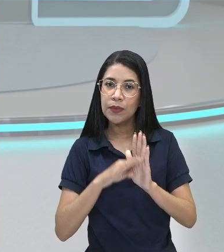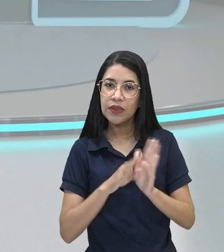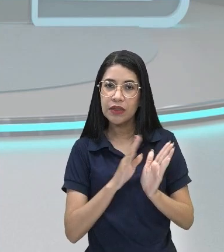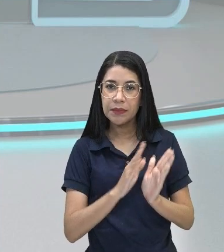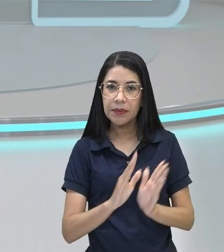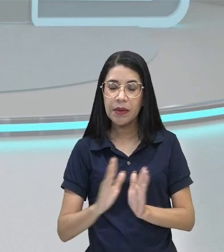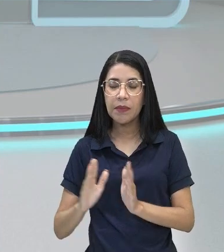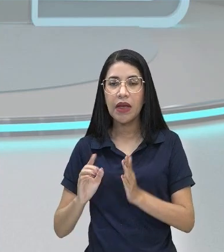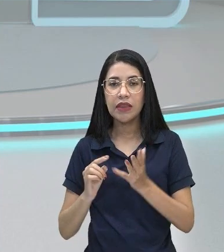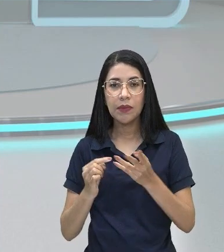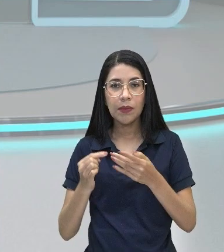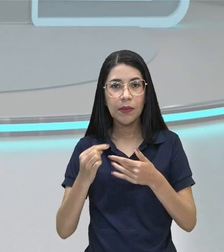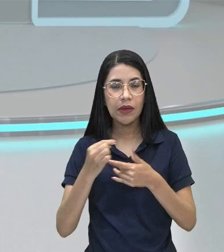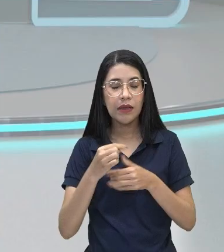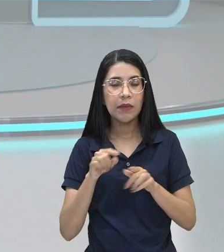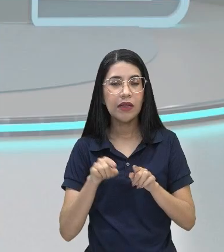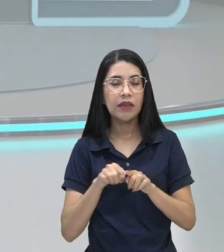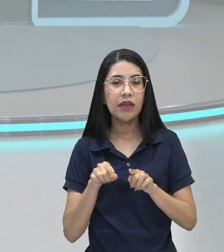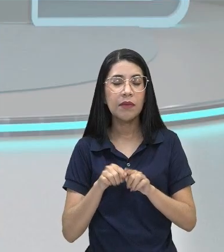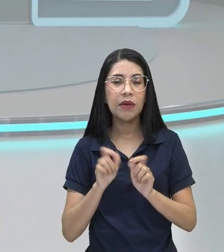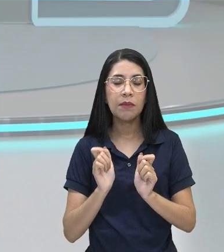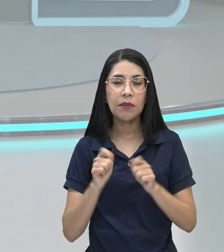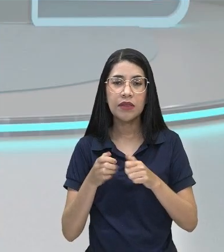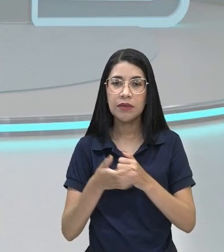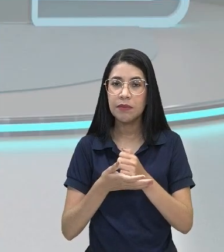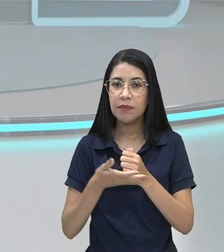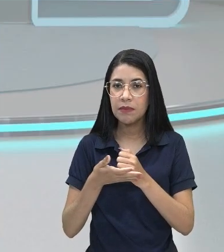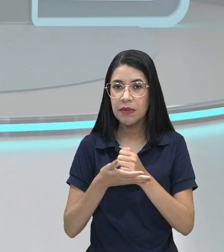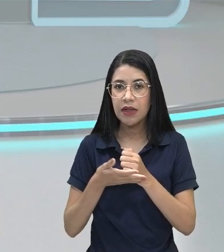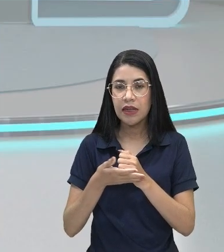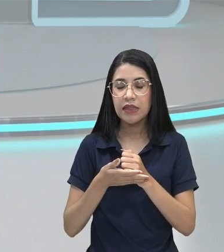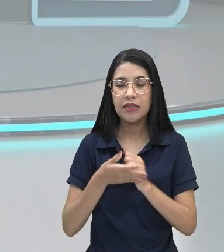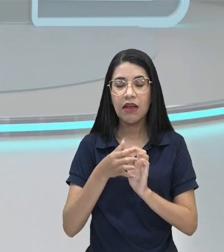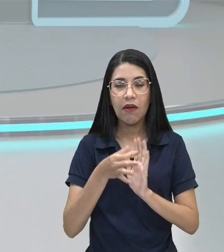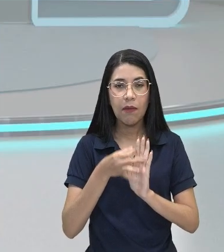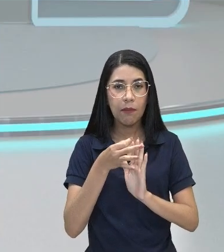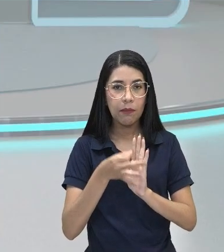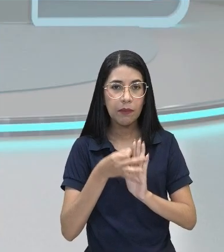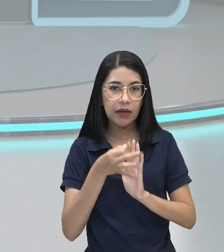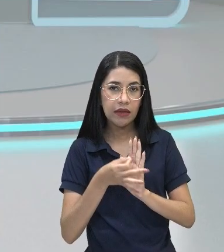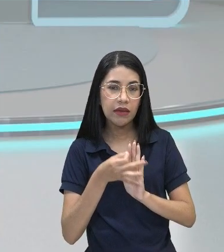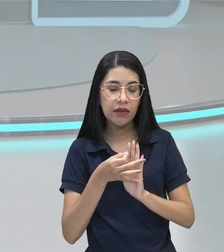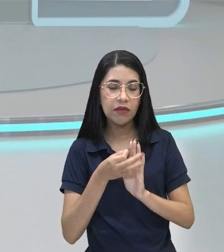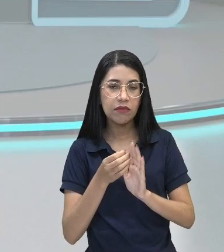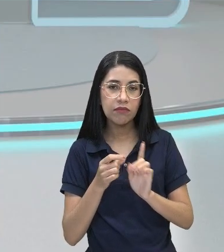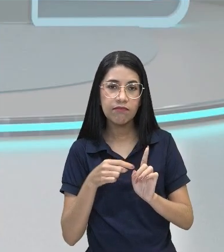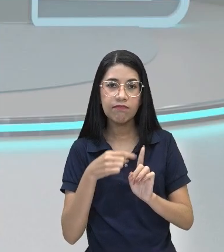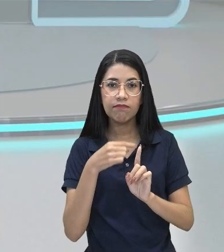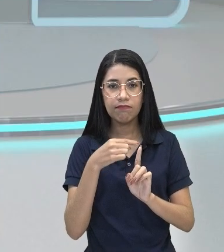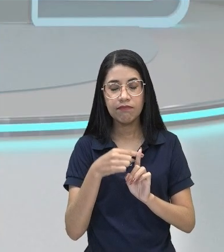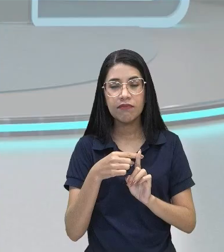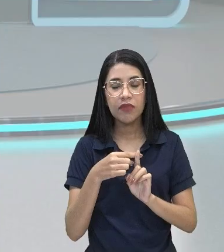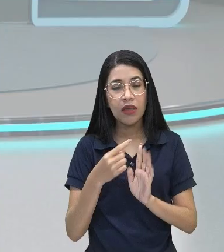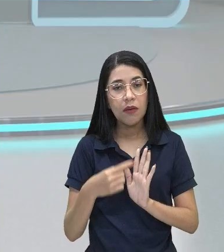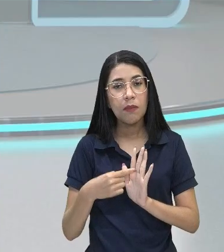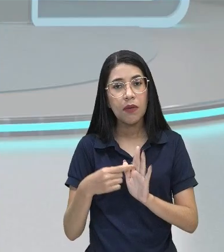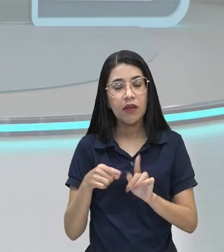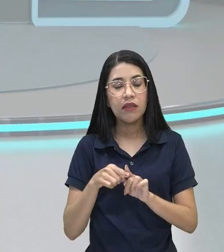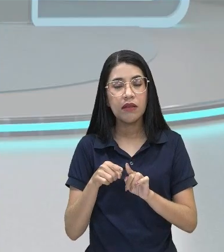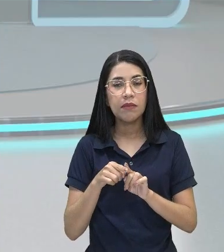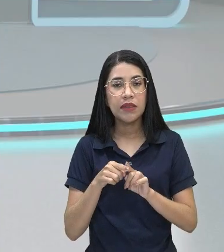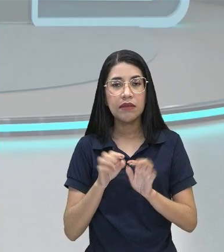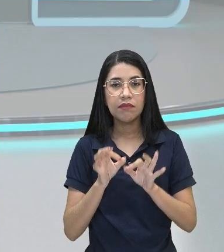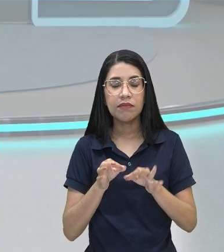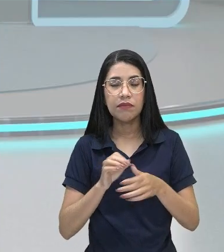Todos elementos que servem de base para a opinião positiva. Você nota que tem aí a opinião